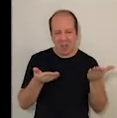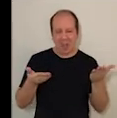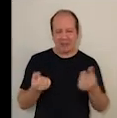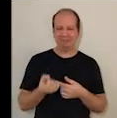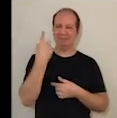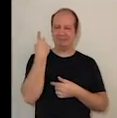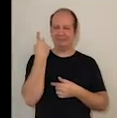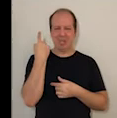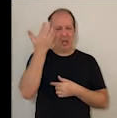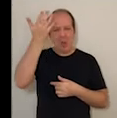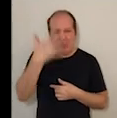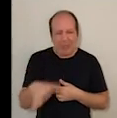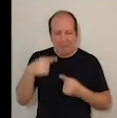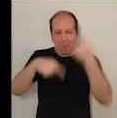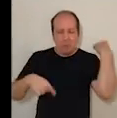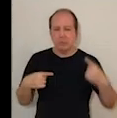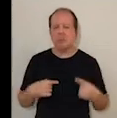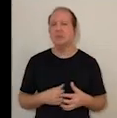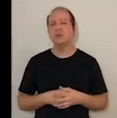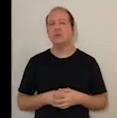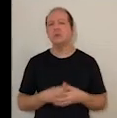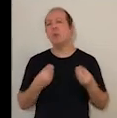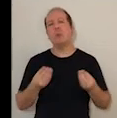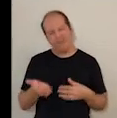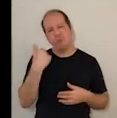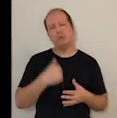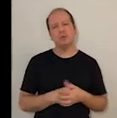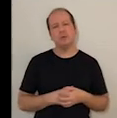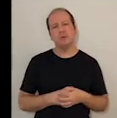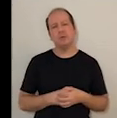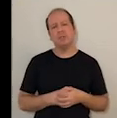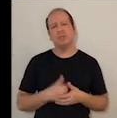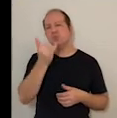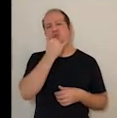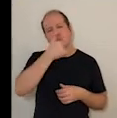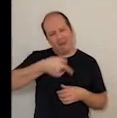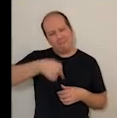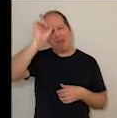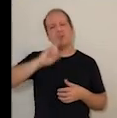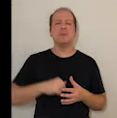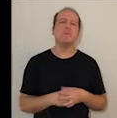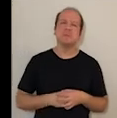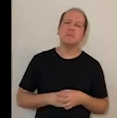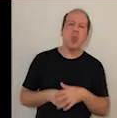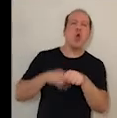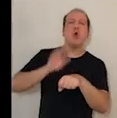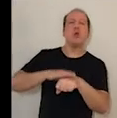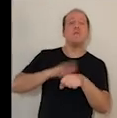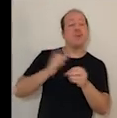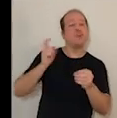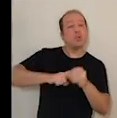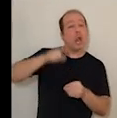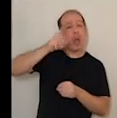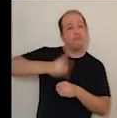e agora o Lorpa não quer mais troçar? Vamos! Toca pra frente! Ou